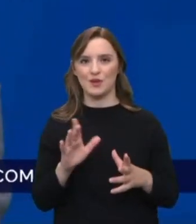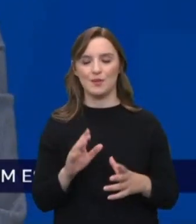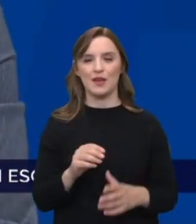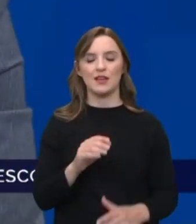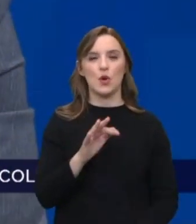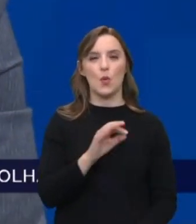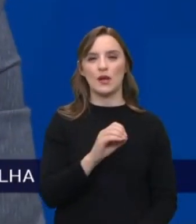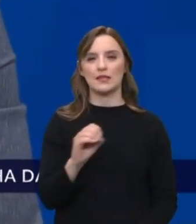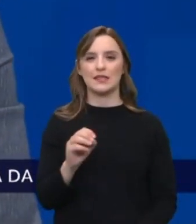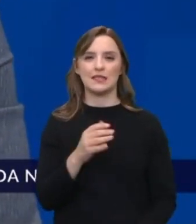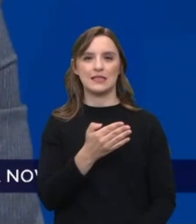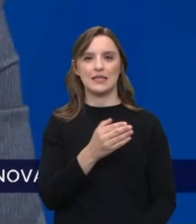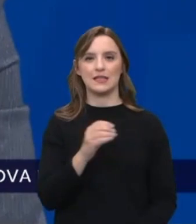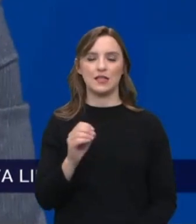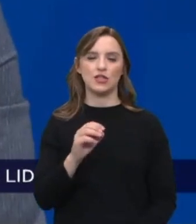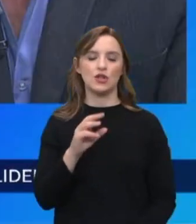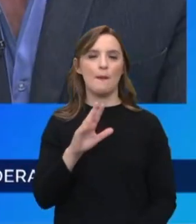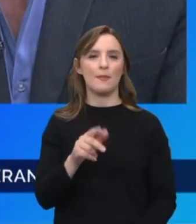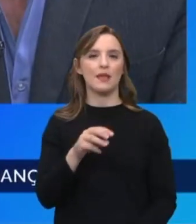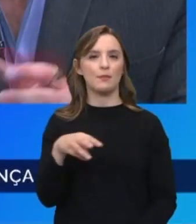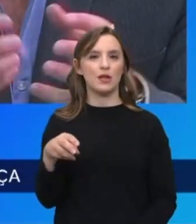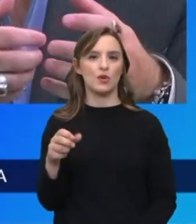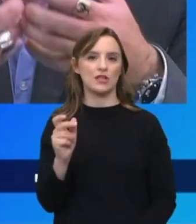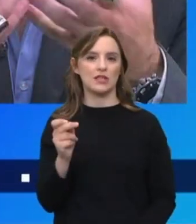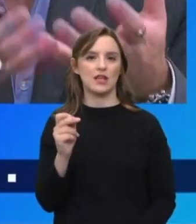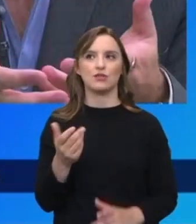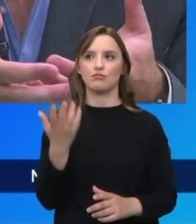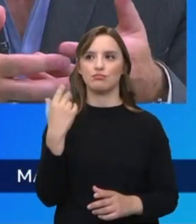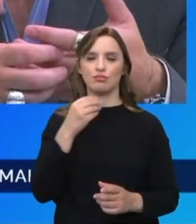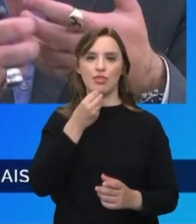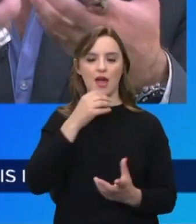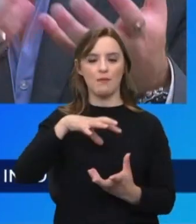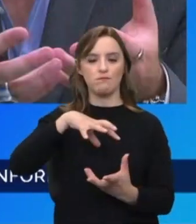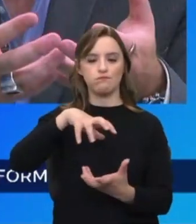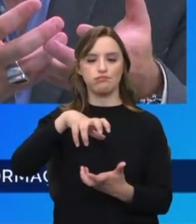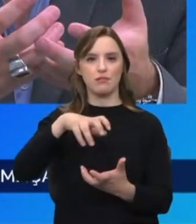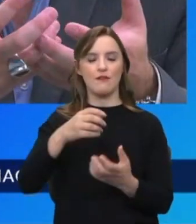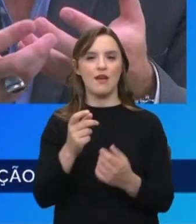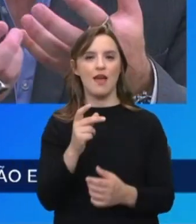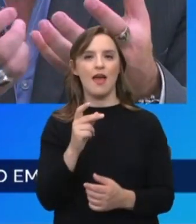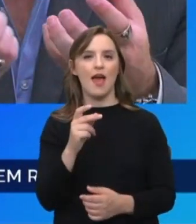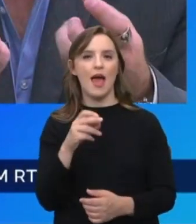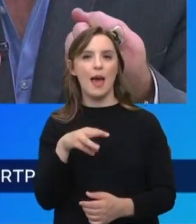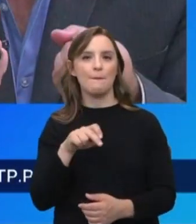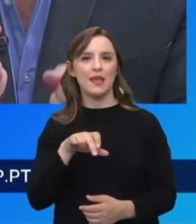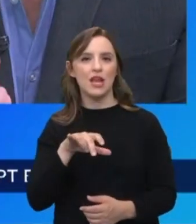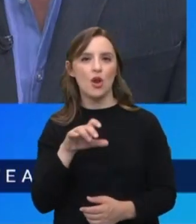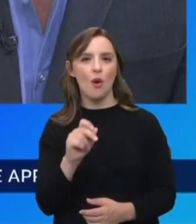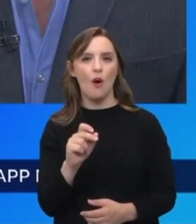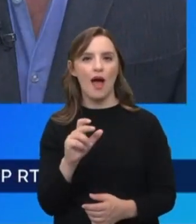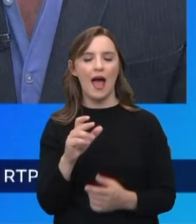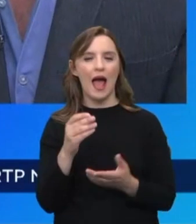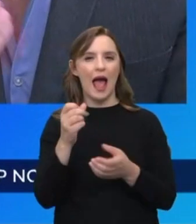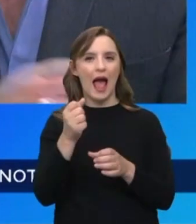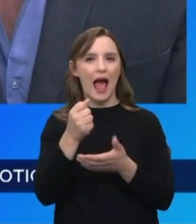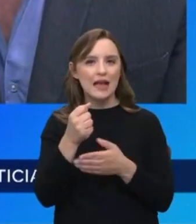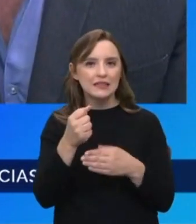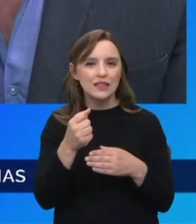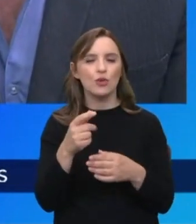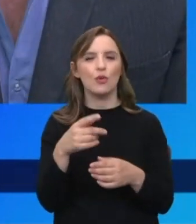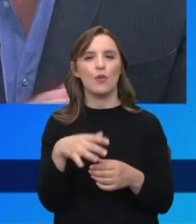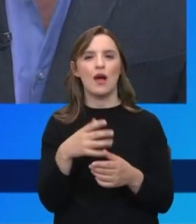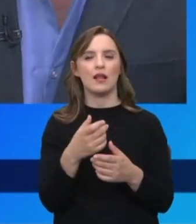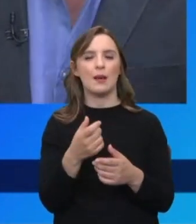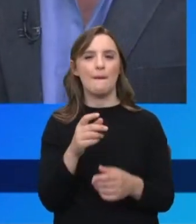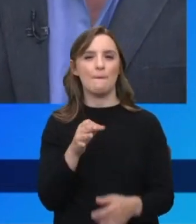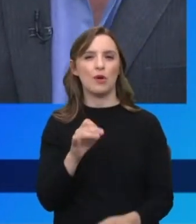anos após a formação da Terra, temos indicação dos primeiros aminoácidos, das primeiras proteínas, dos primeiros elementos, os primeiros tijolos para a